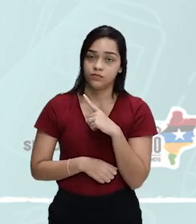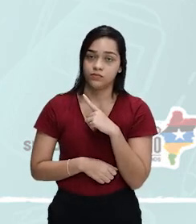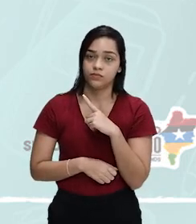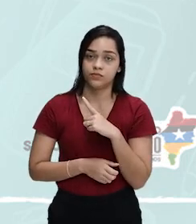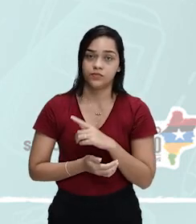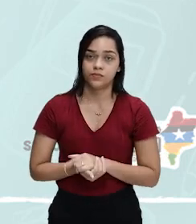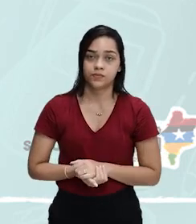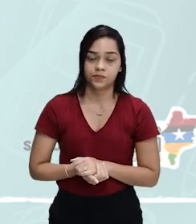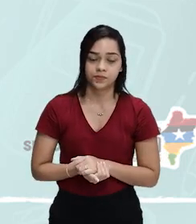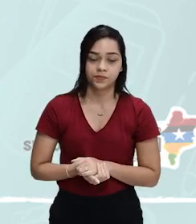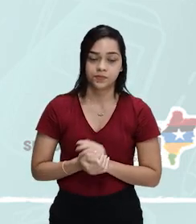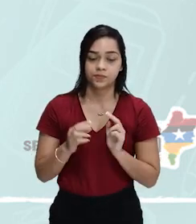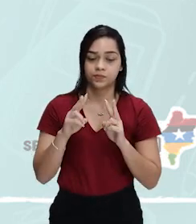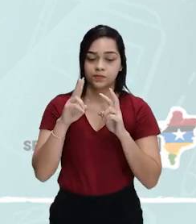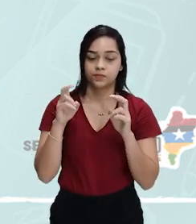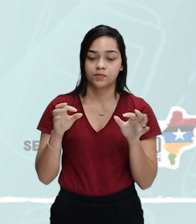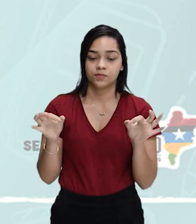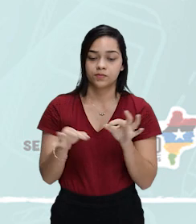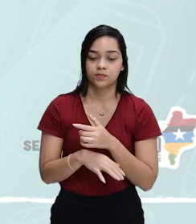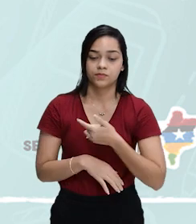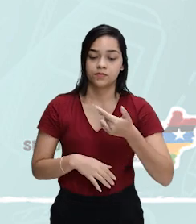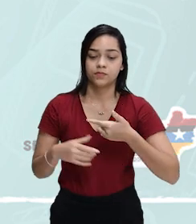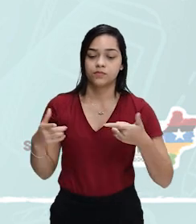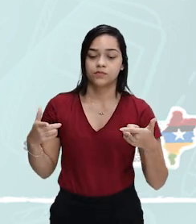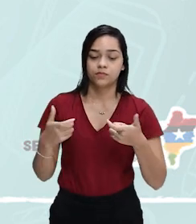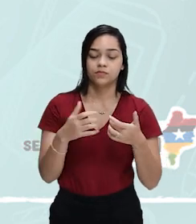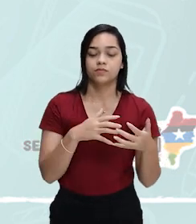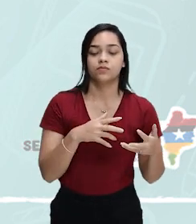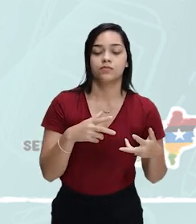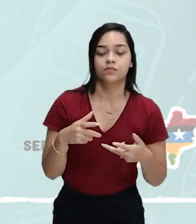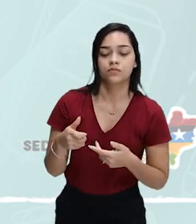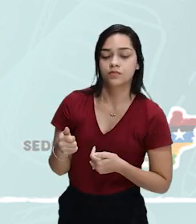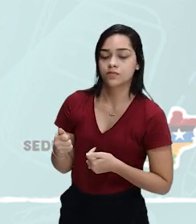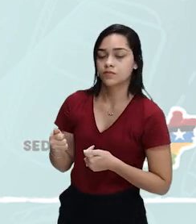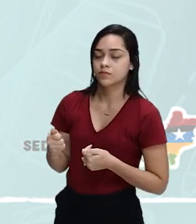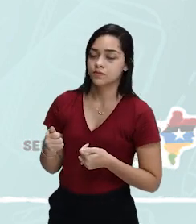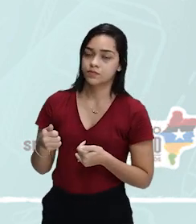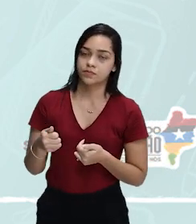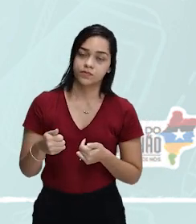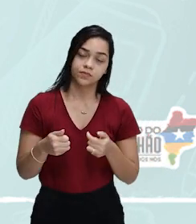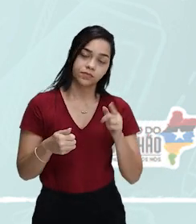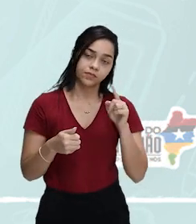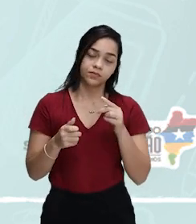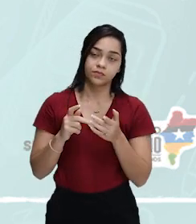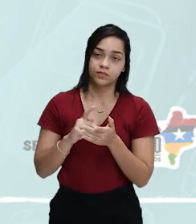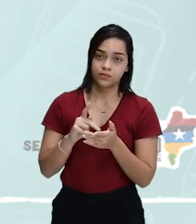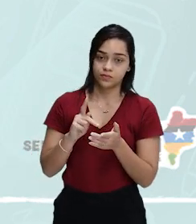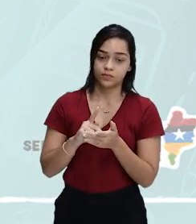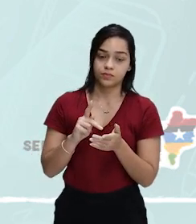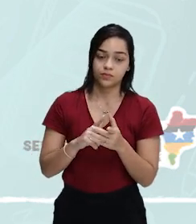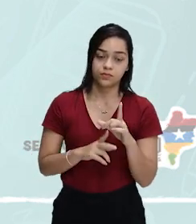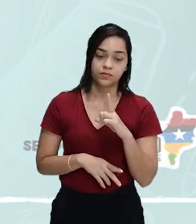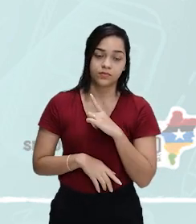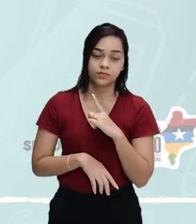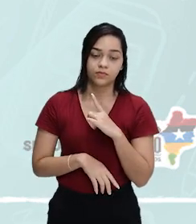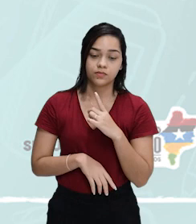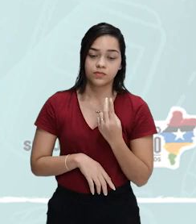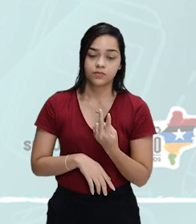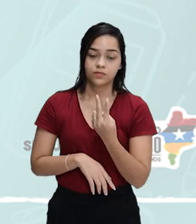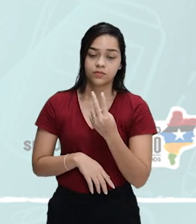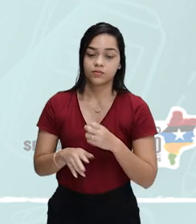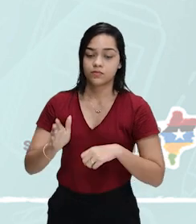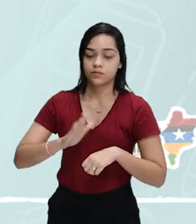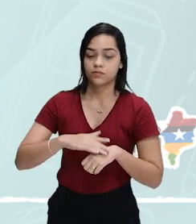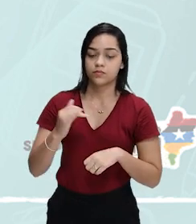trouxemos sobre o final da Segunda Guerra Mundial. Na verdade, duas das